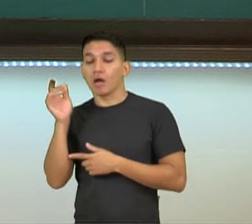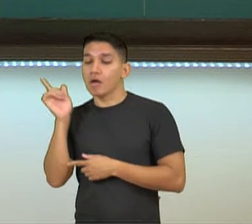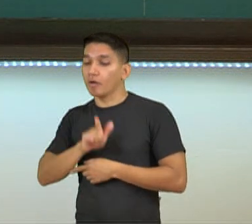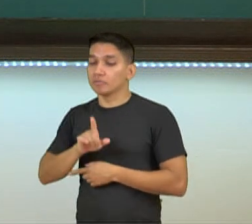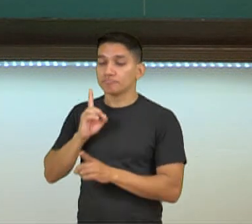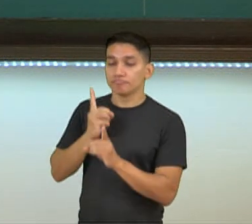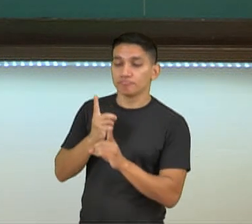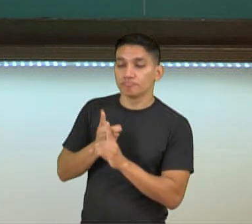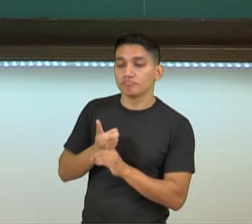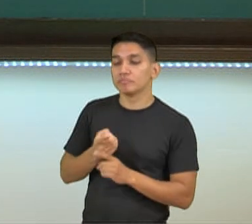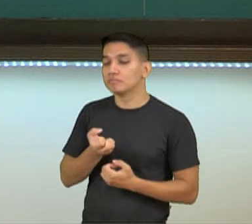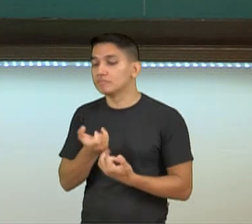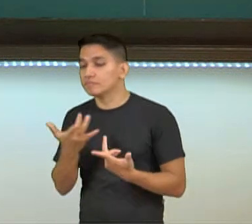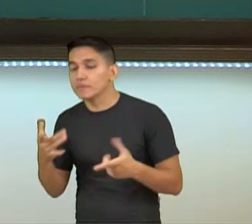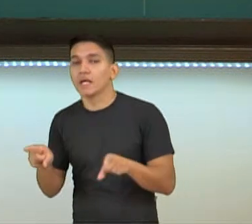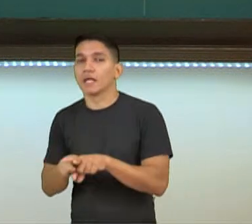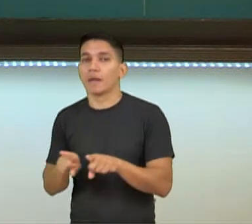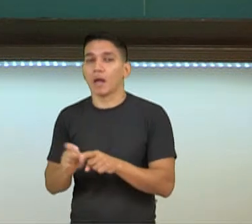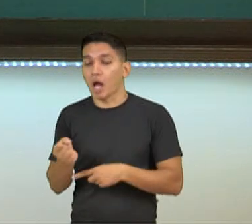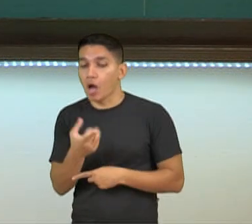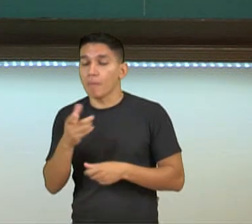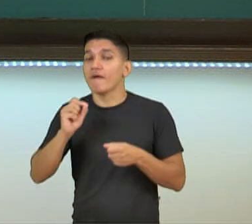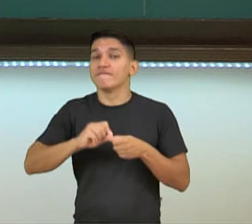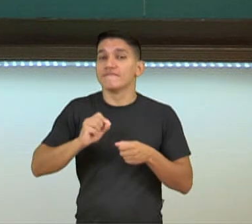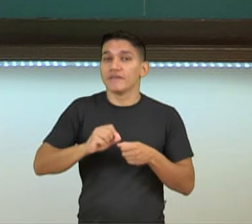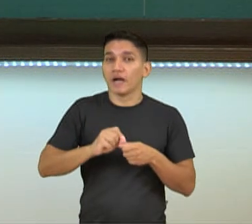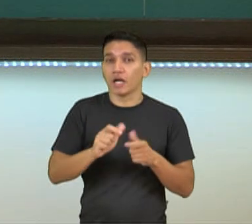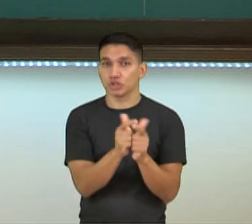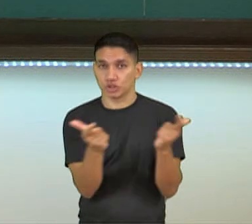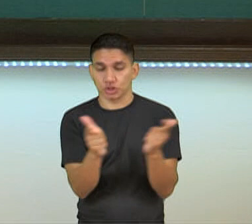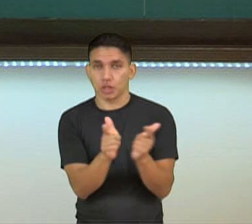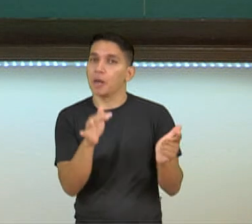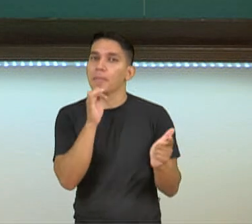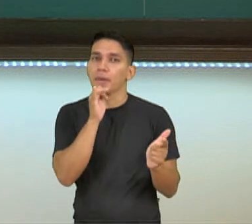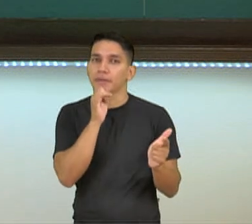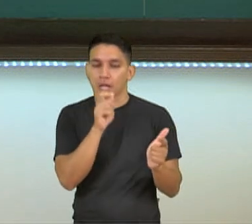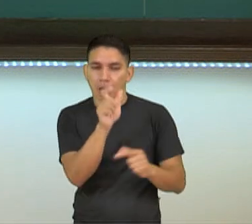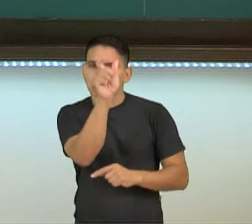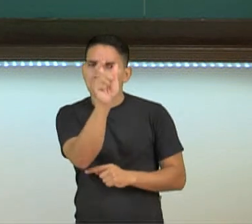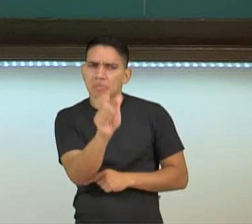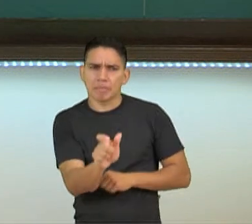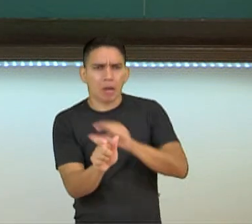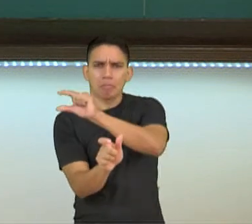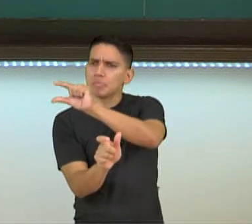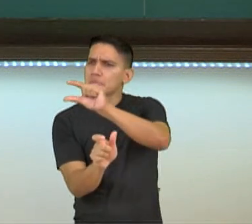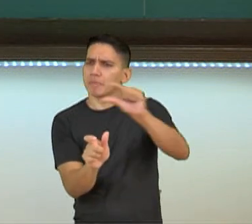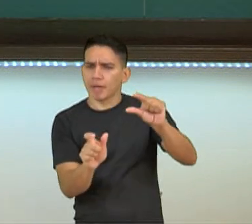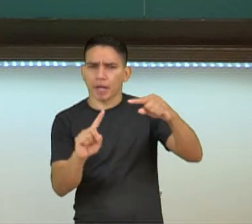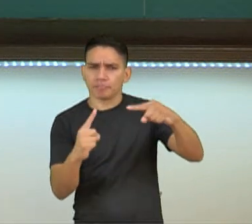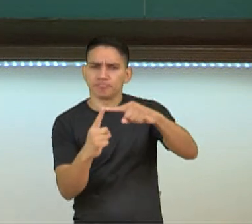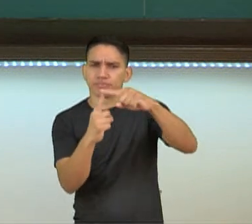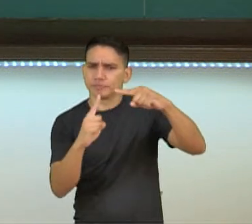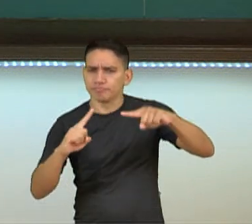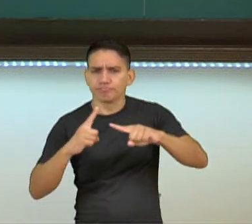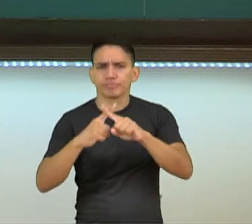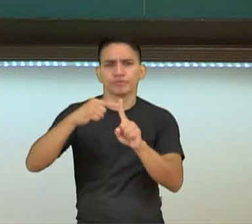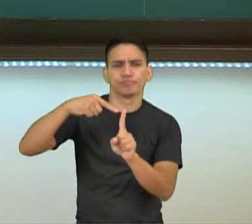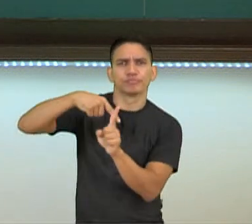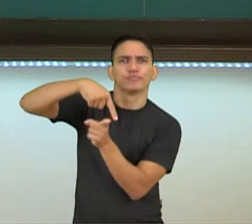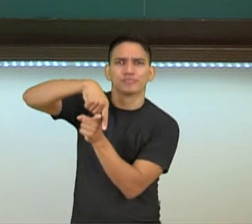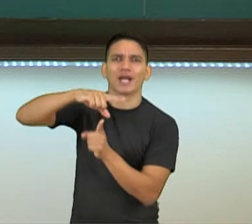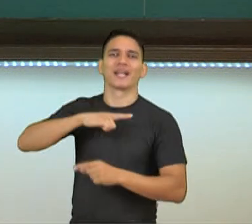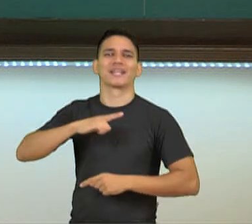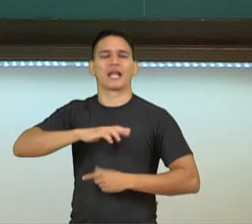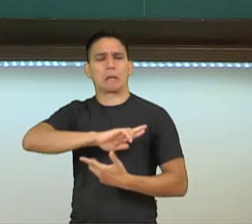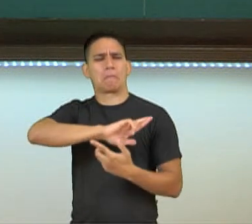também coisas para fazer no jornal, como palavras cruzadas. São várias coisas que a gente encontra no caderno